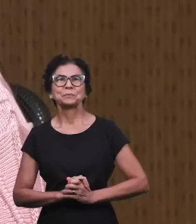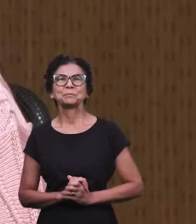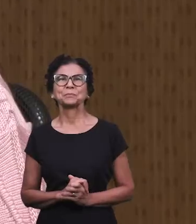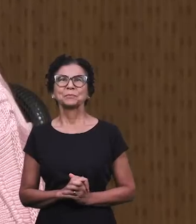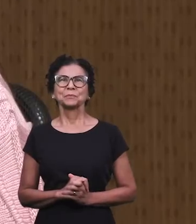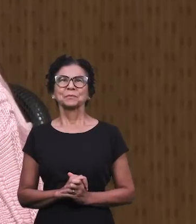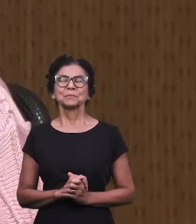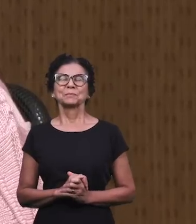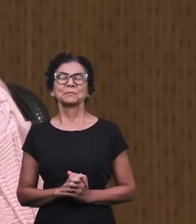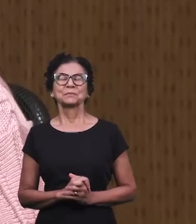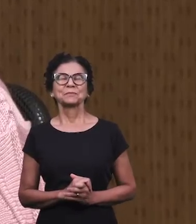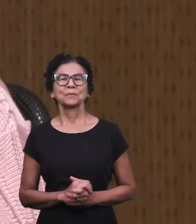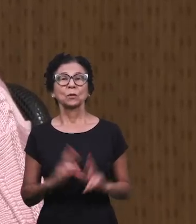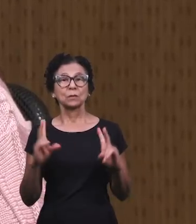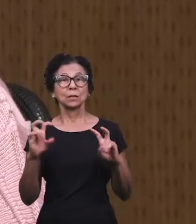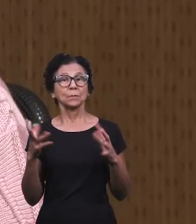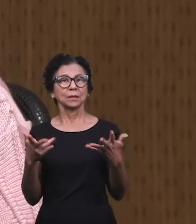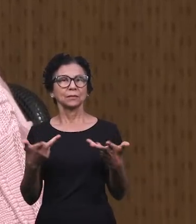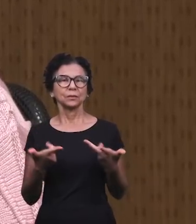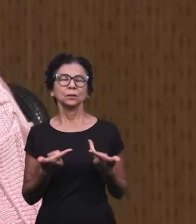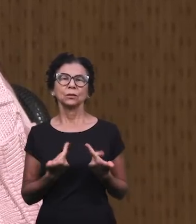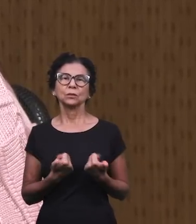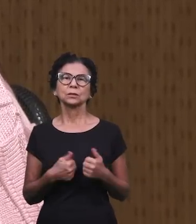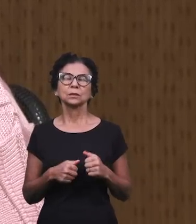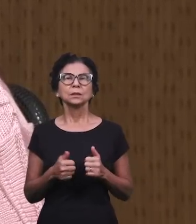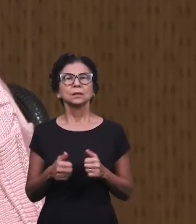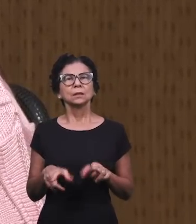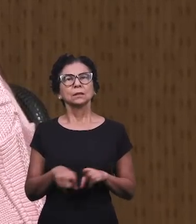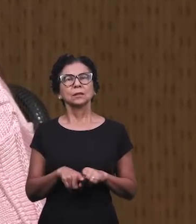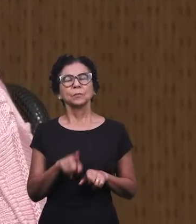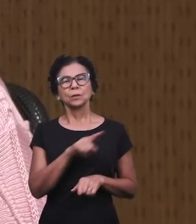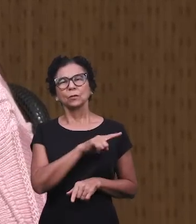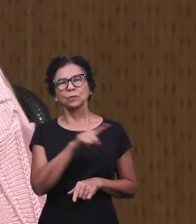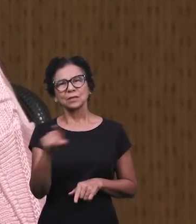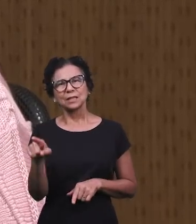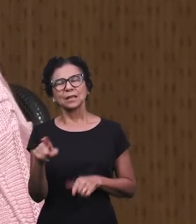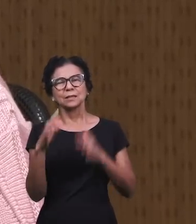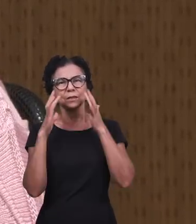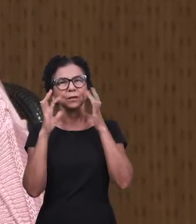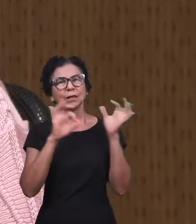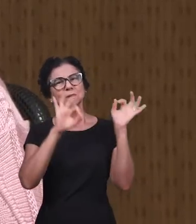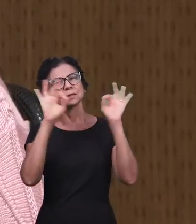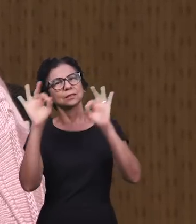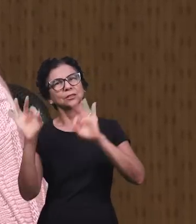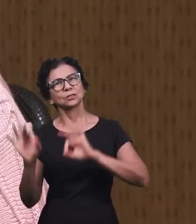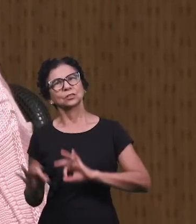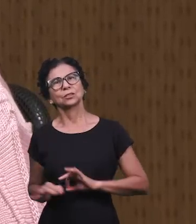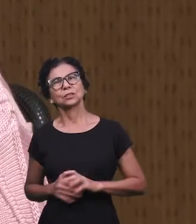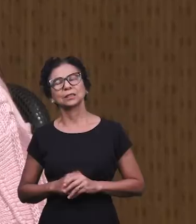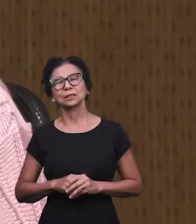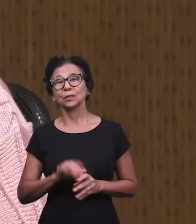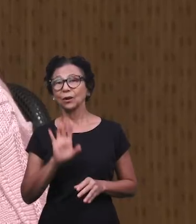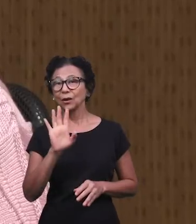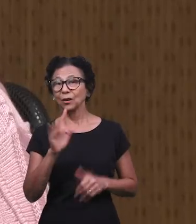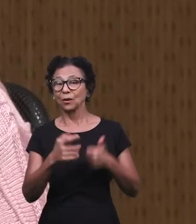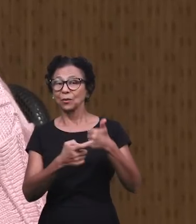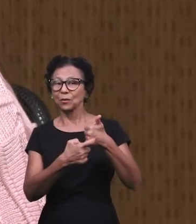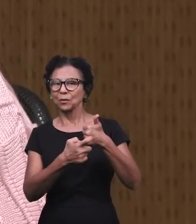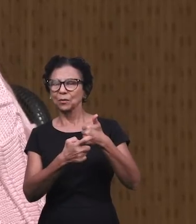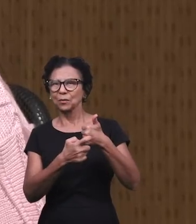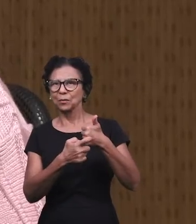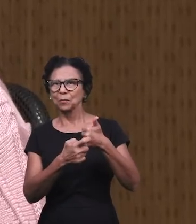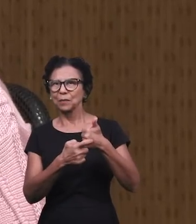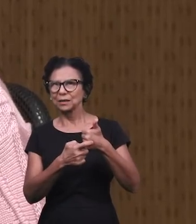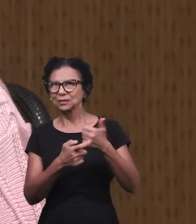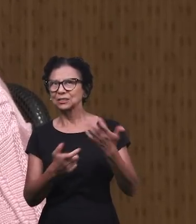temas maravilhosos. E também aos jovens que estão nos assistindo, não só os jovens, a todos que estão nos assistindo. Não se esqueçam de compartilhar, aproveita, manda para